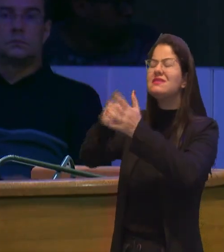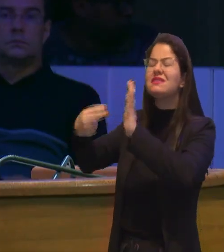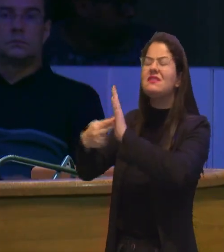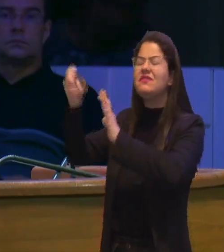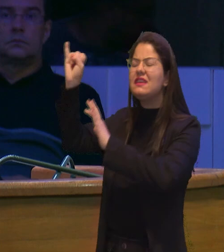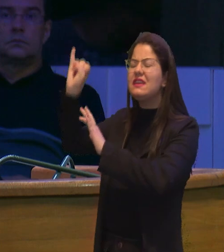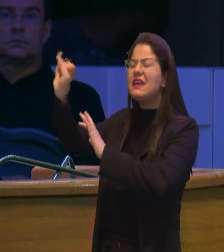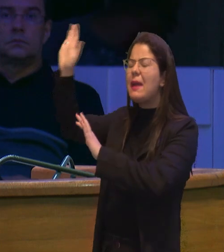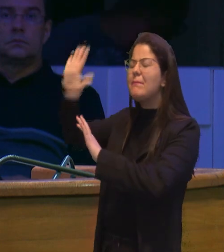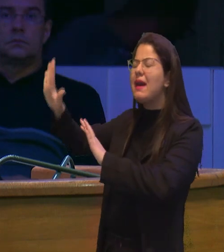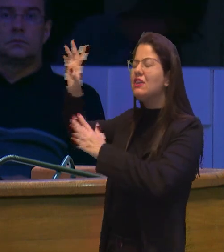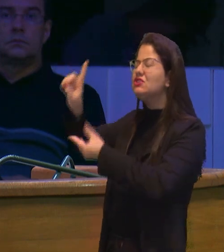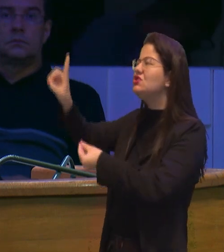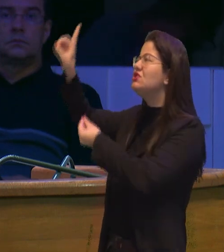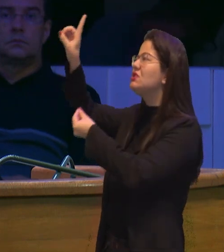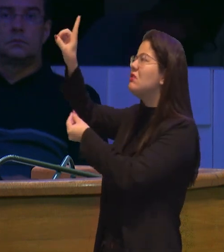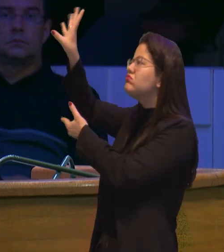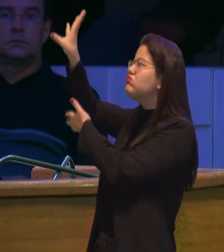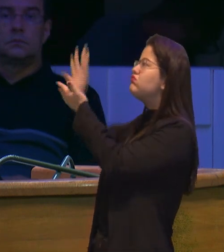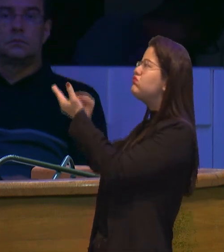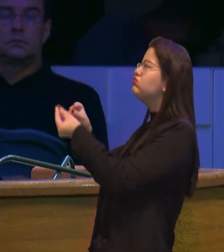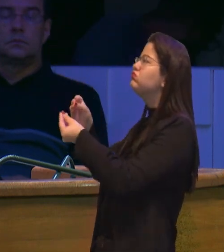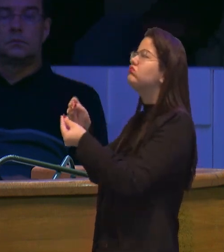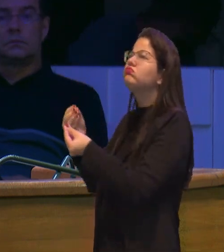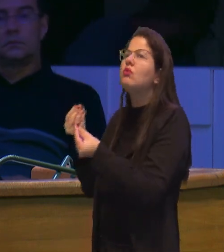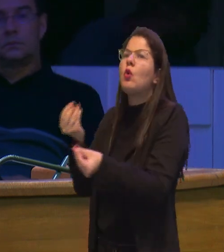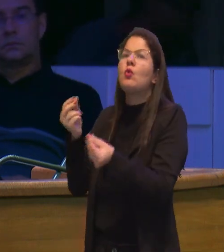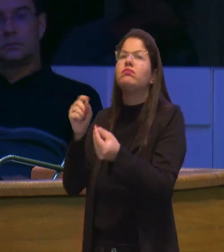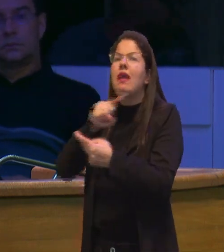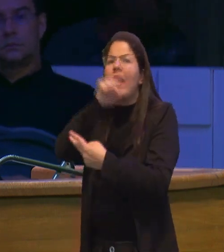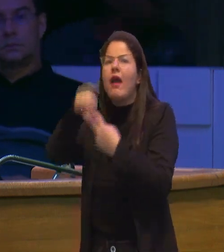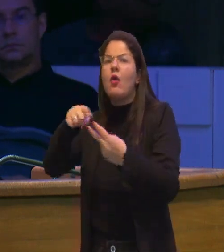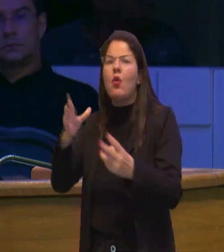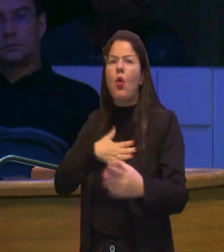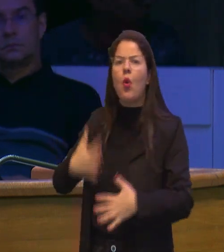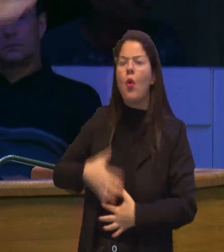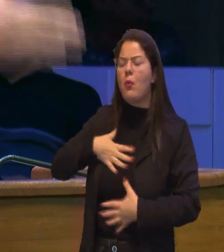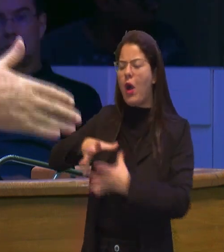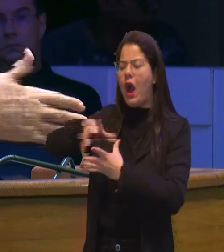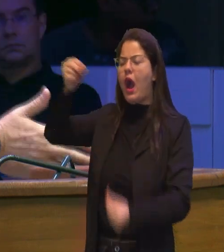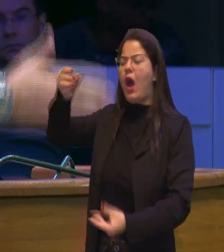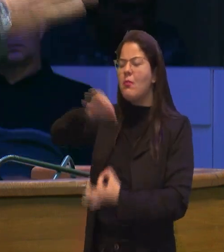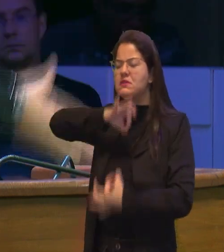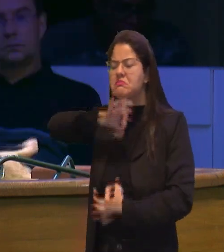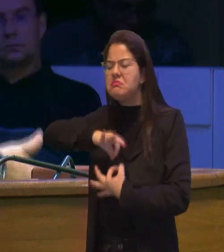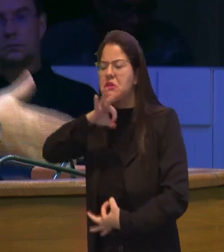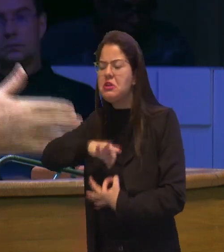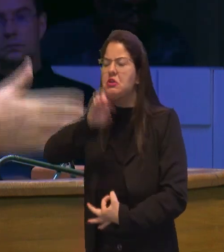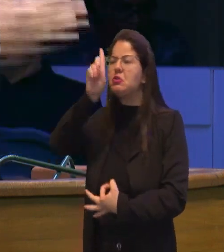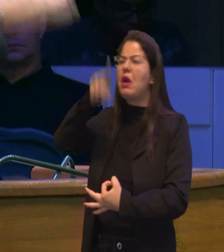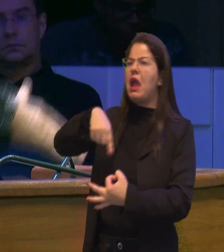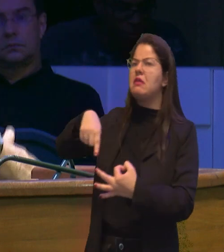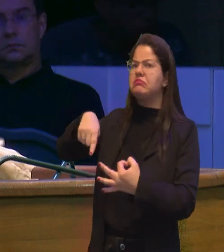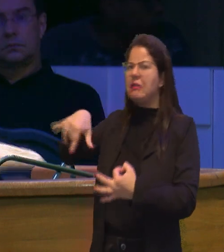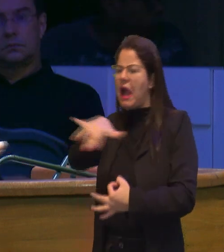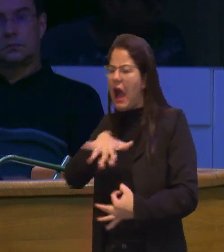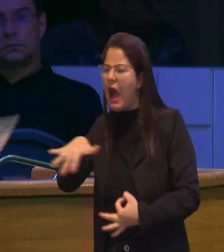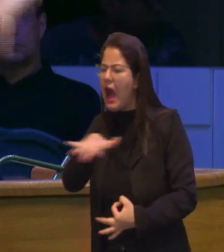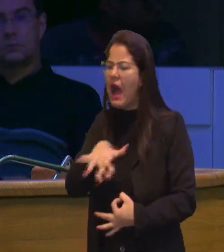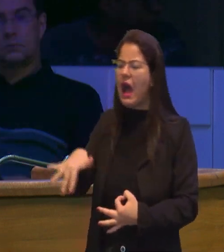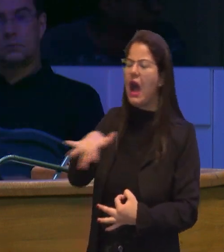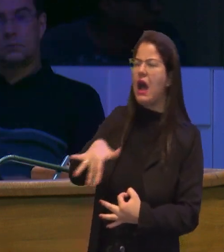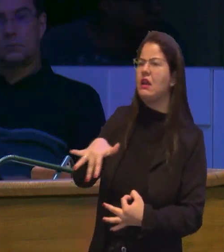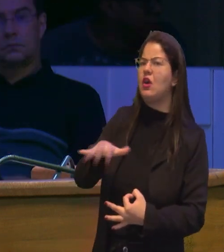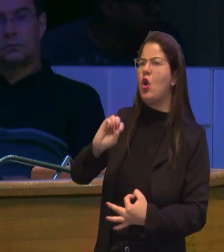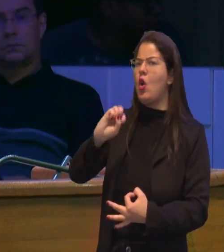trata? Qual a abrangência? Se abrange corpo, alma, espírito, ou se não abrange alma, não abrange corpo, não abrange espírito, ou